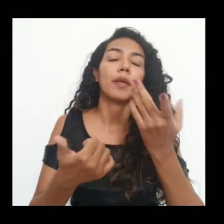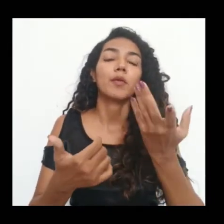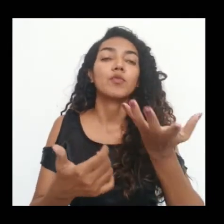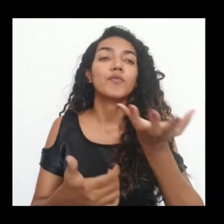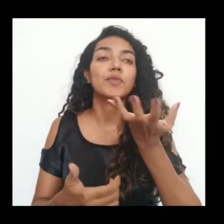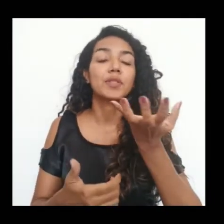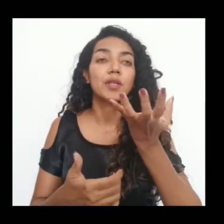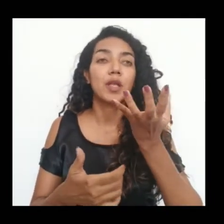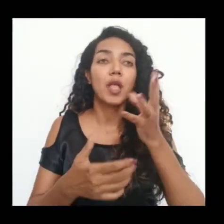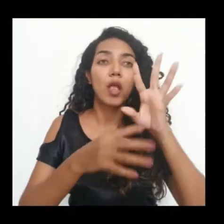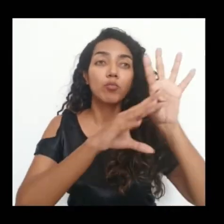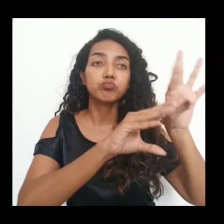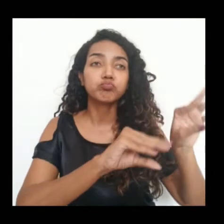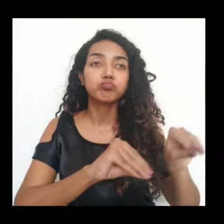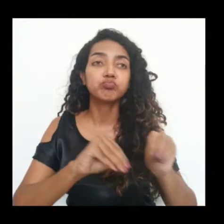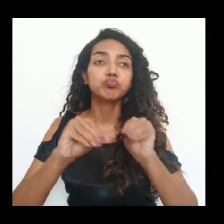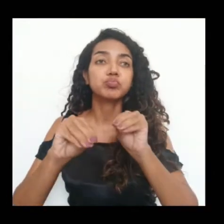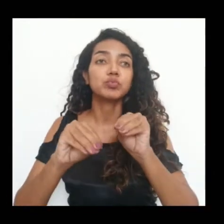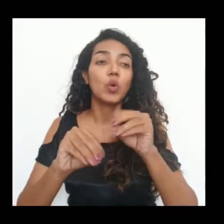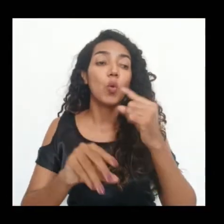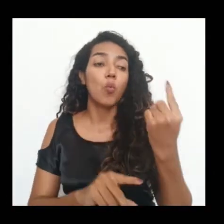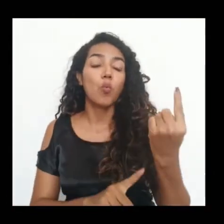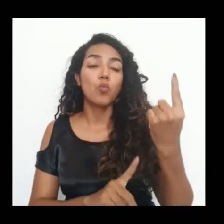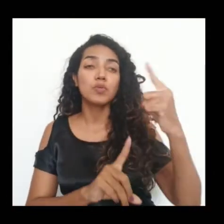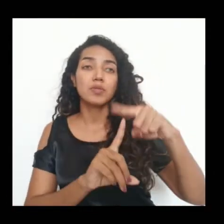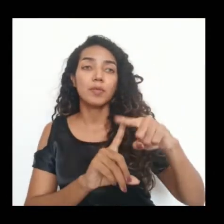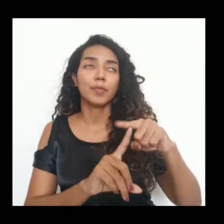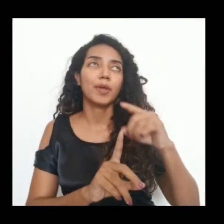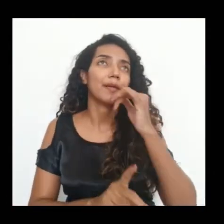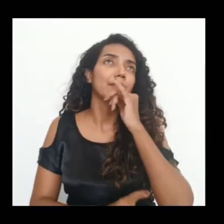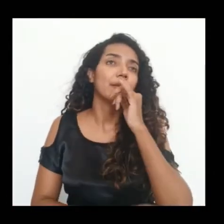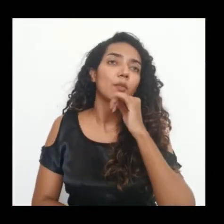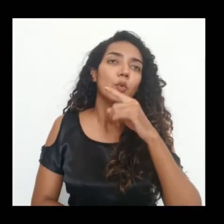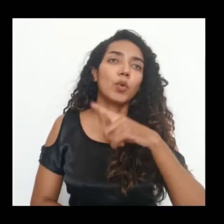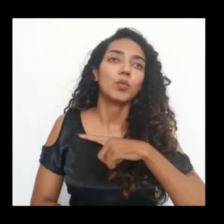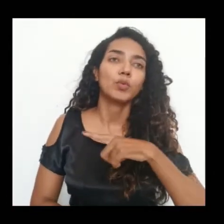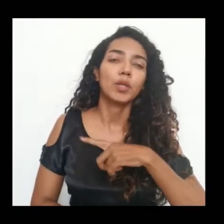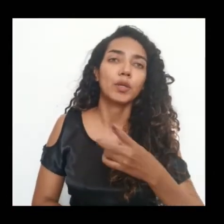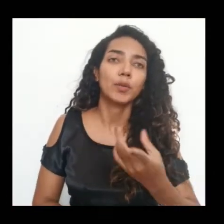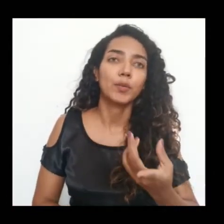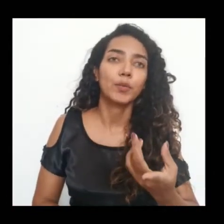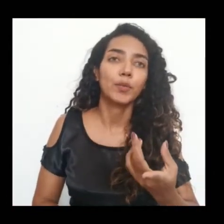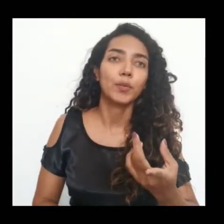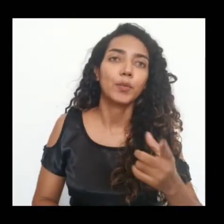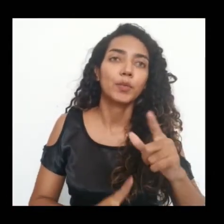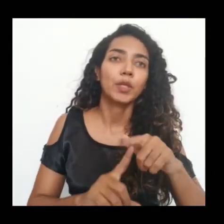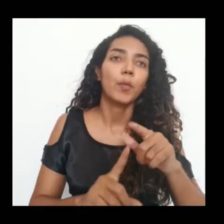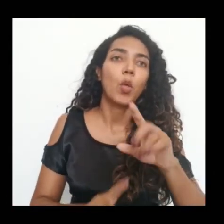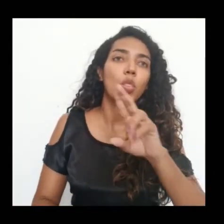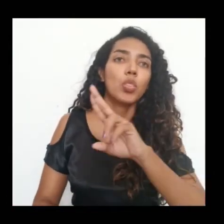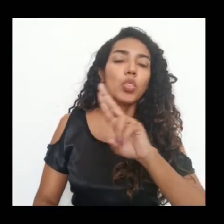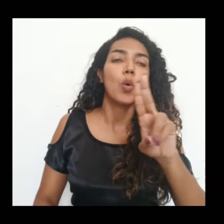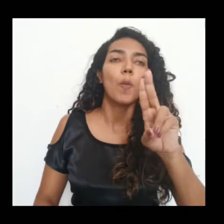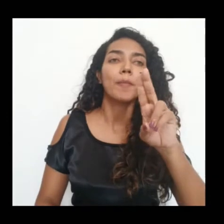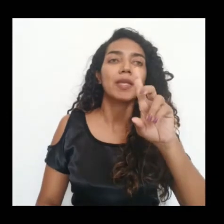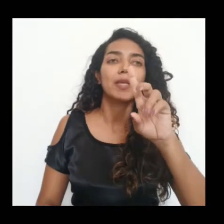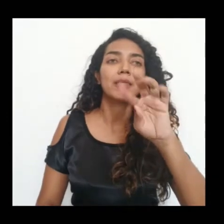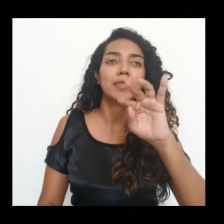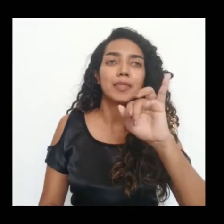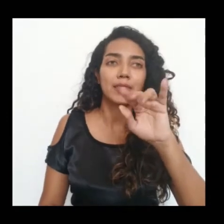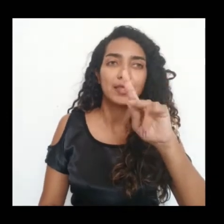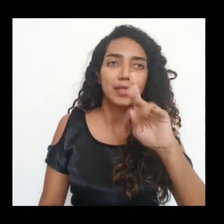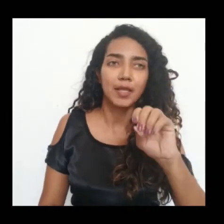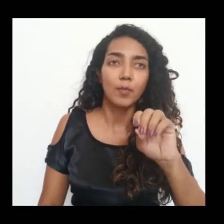um tipo específico. Imagine que eu tenho um tipo chamado nome do tipo. Esse tipo está no pacote chamado